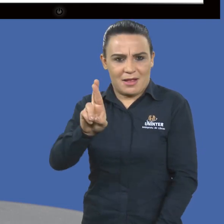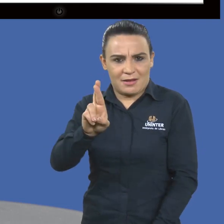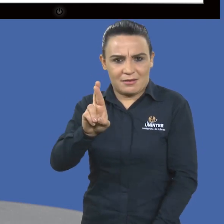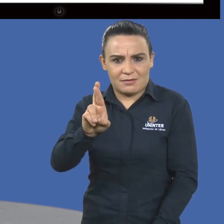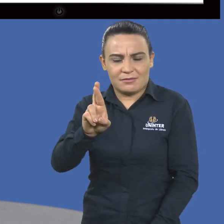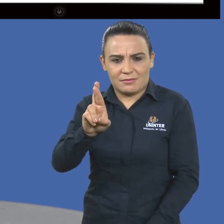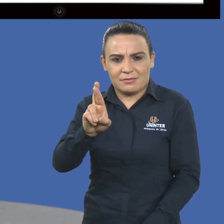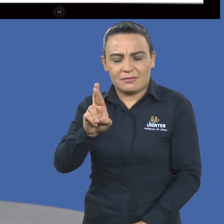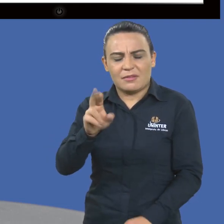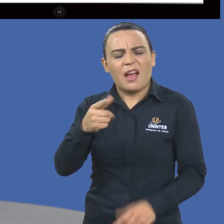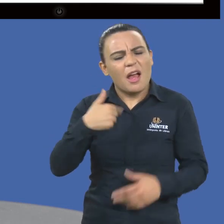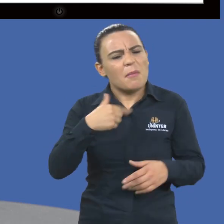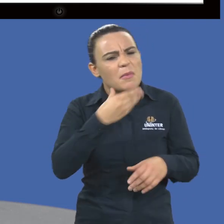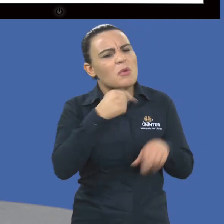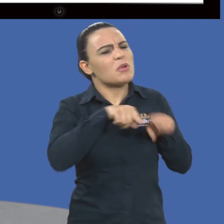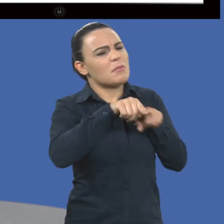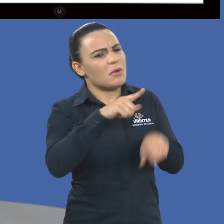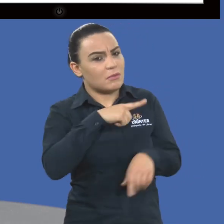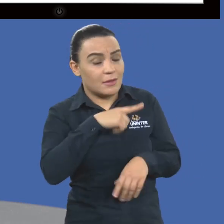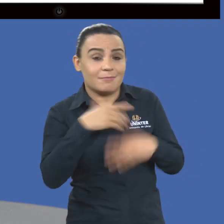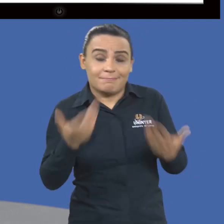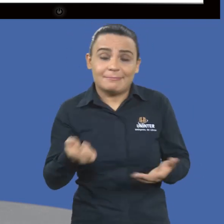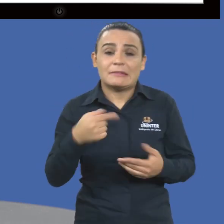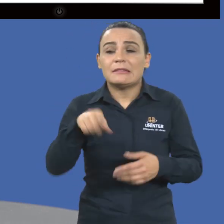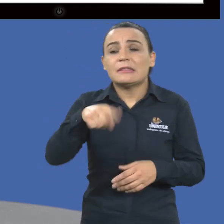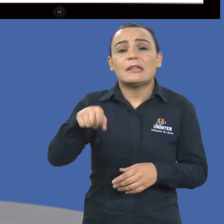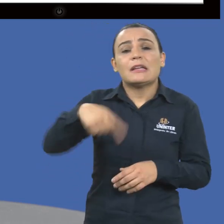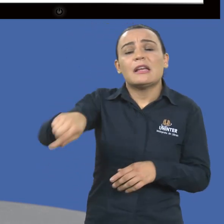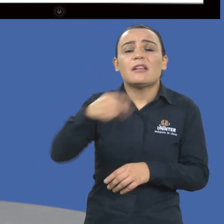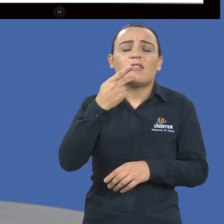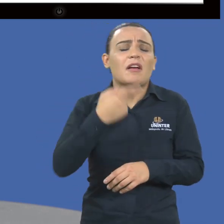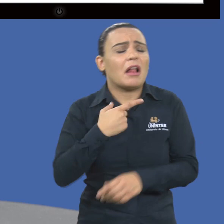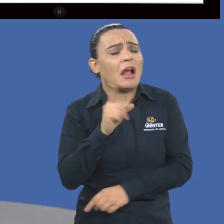saúde, temos que entender